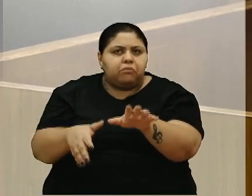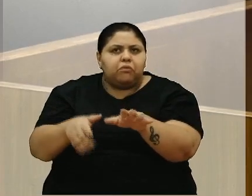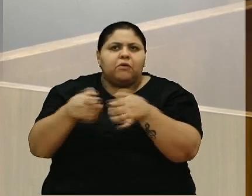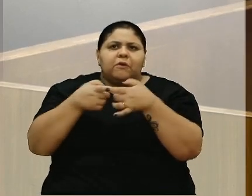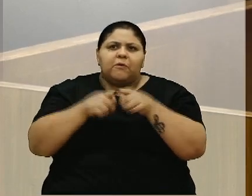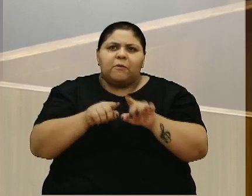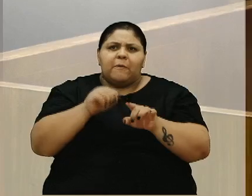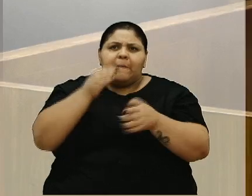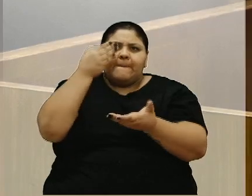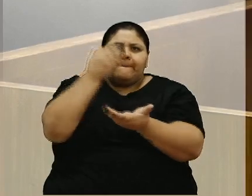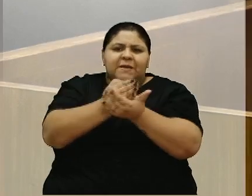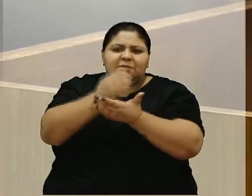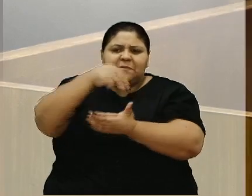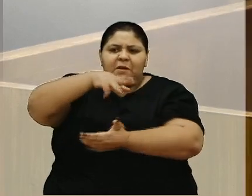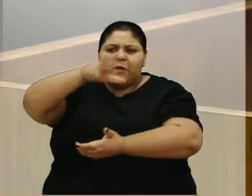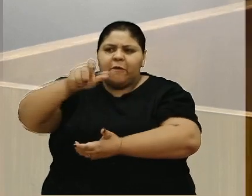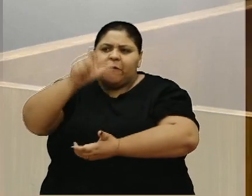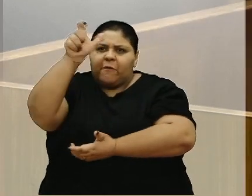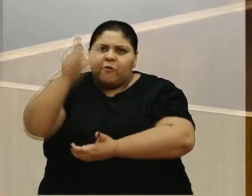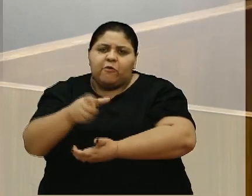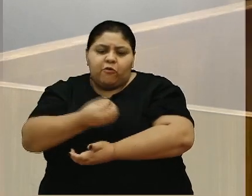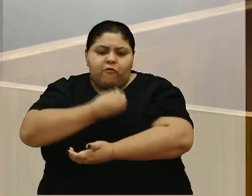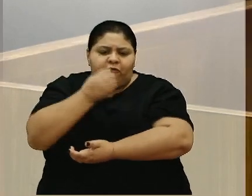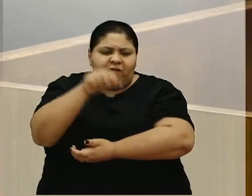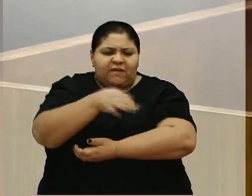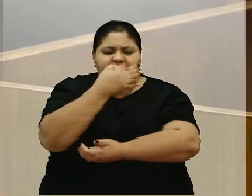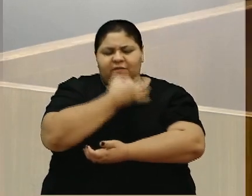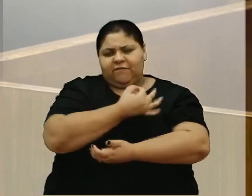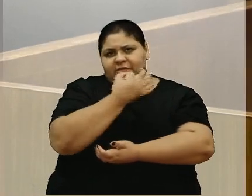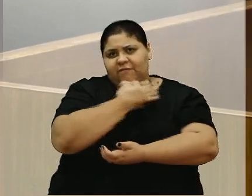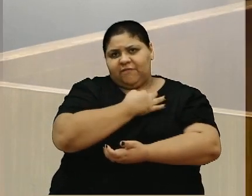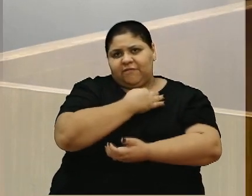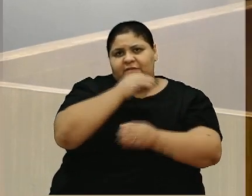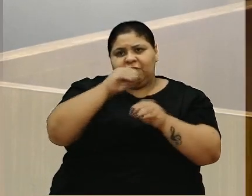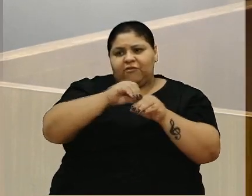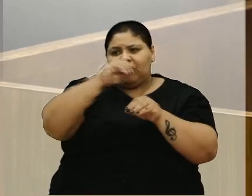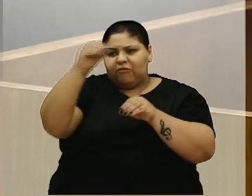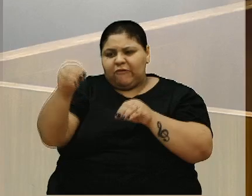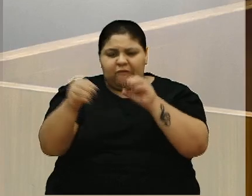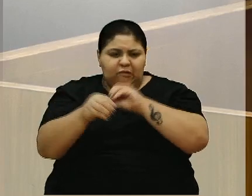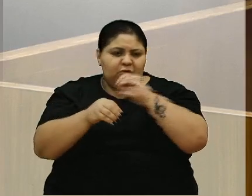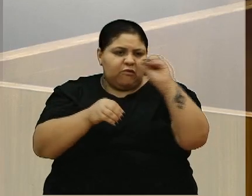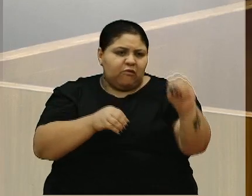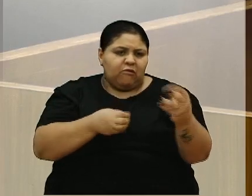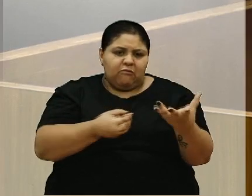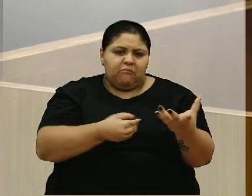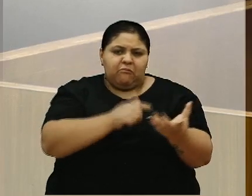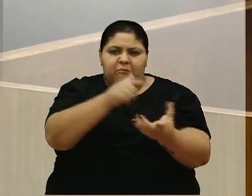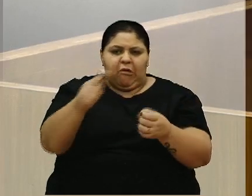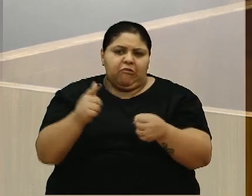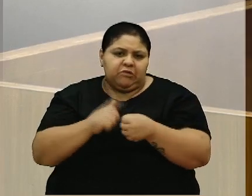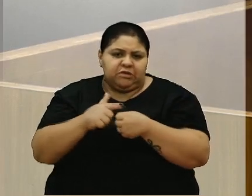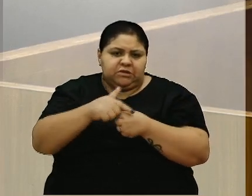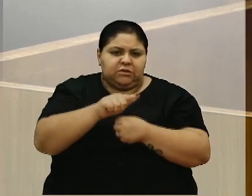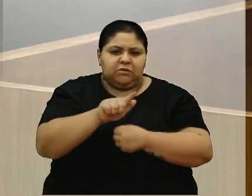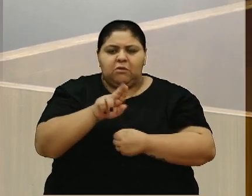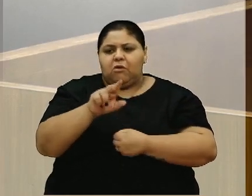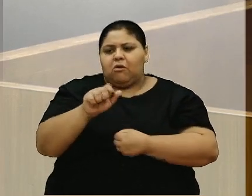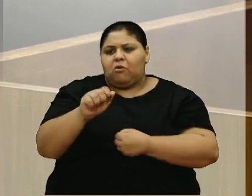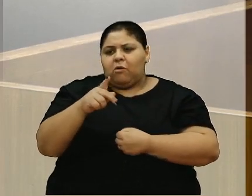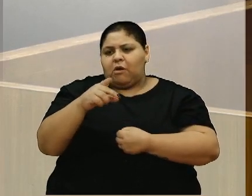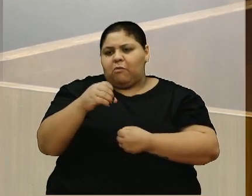mil de pessoas que vivem em Caxias do Sul vão se deslocar de Caxias para ir para Guaporé ou ir para